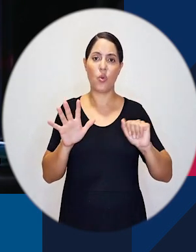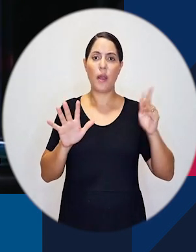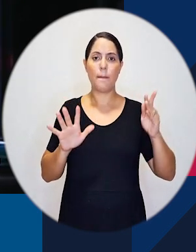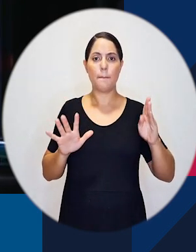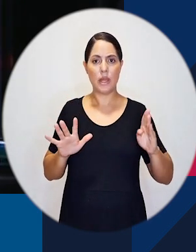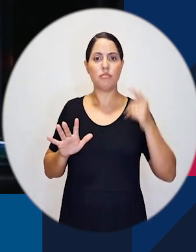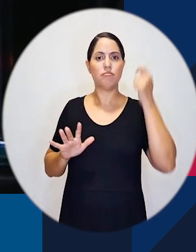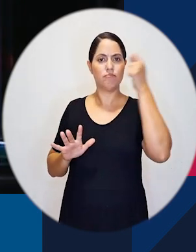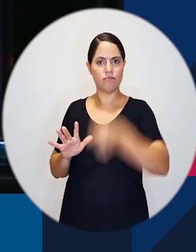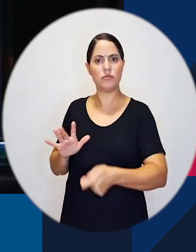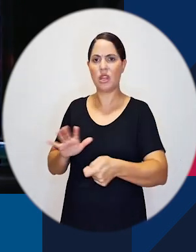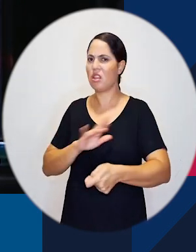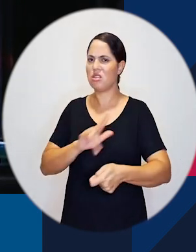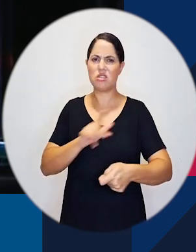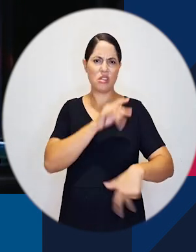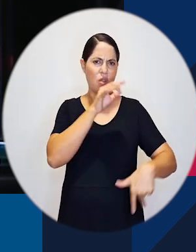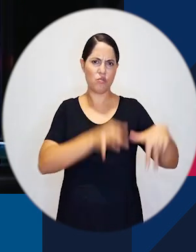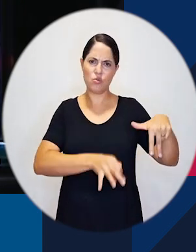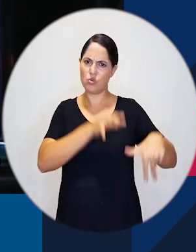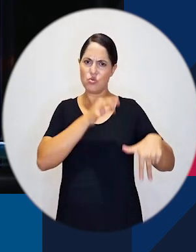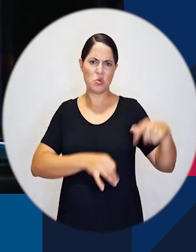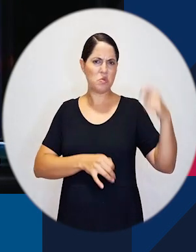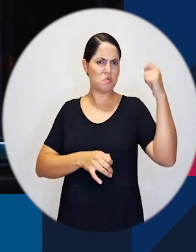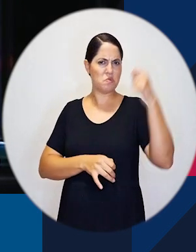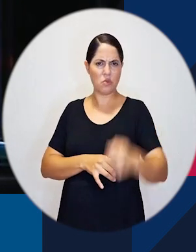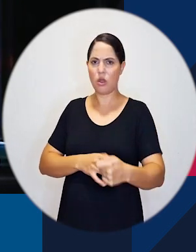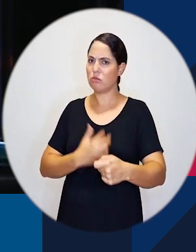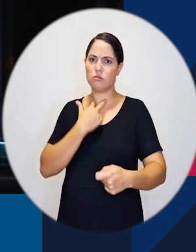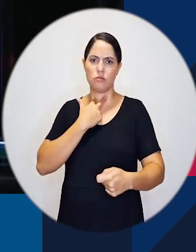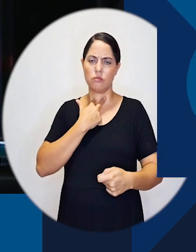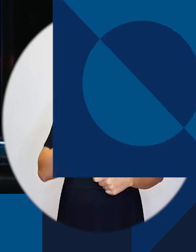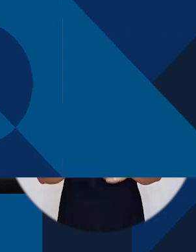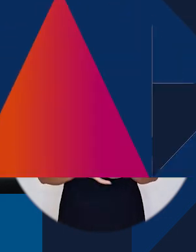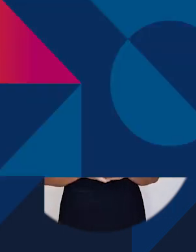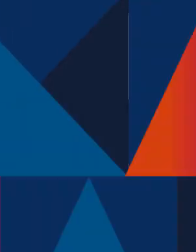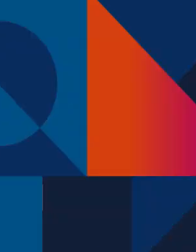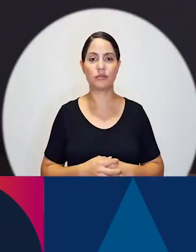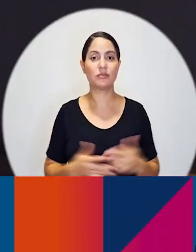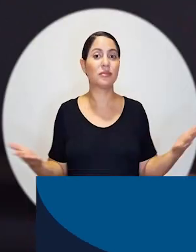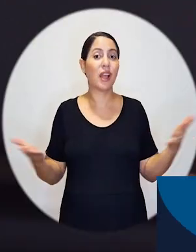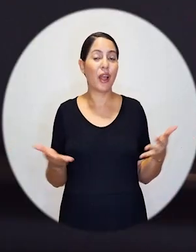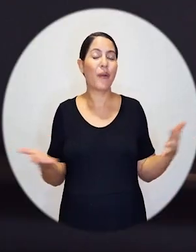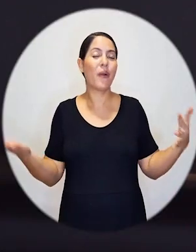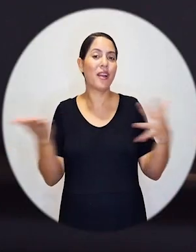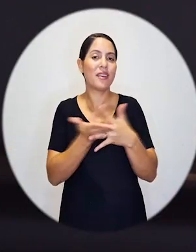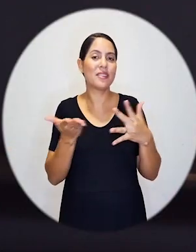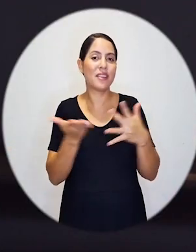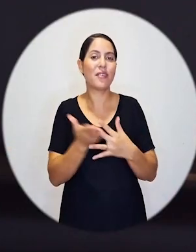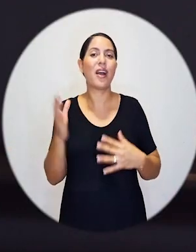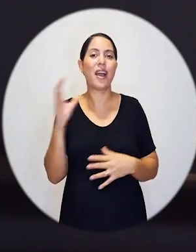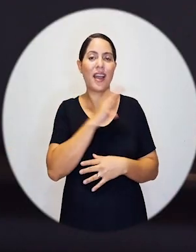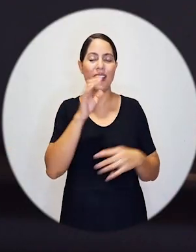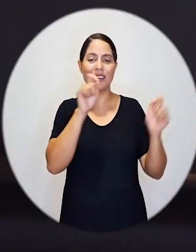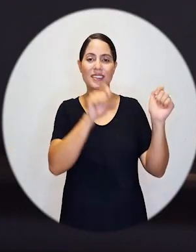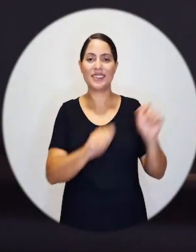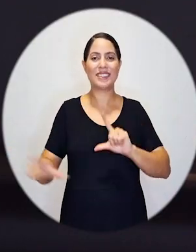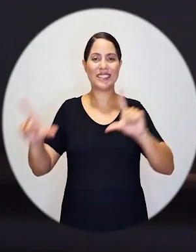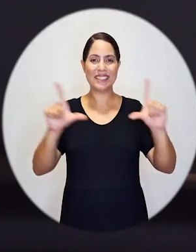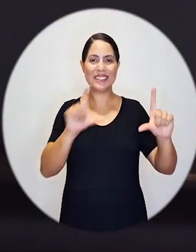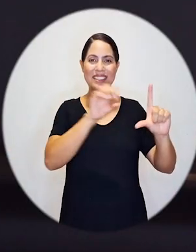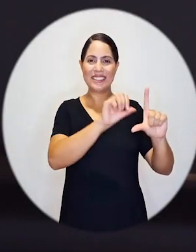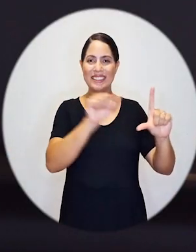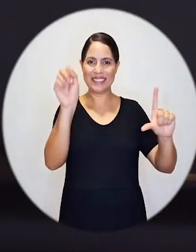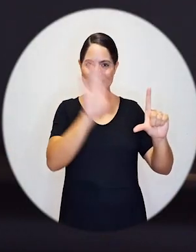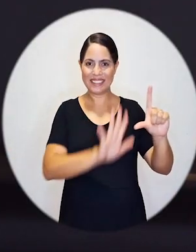Advogados do Brasil e não por uma aplicação sumária de um magistrado. Agora nós vamos para um breve intervalo e